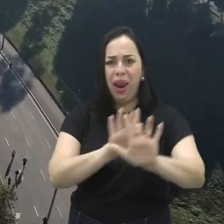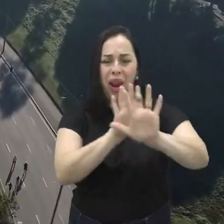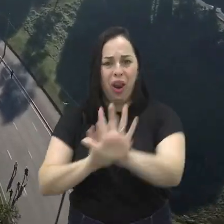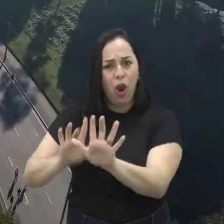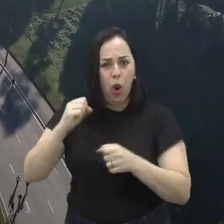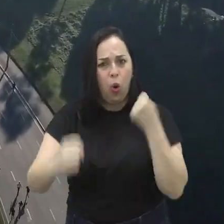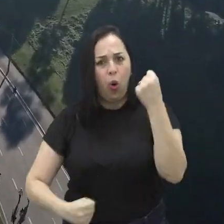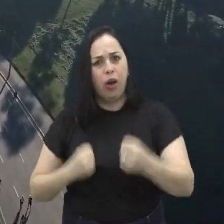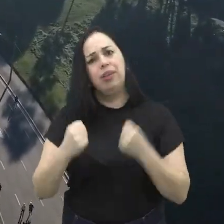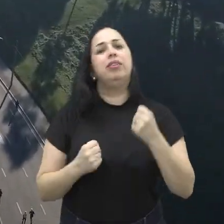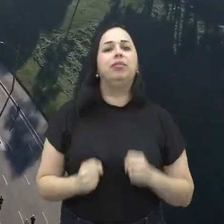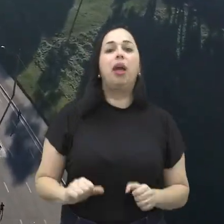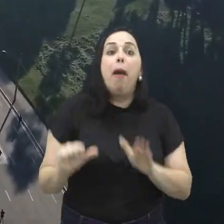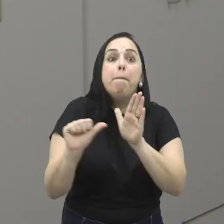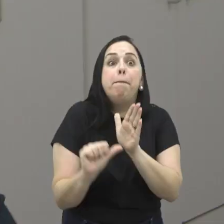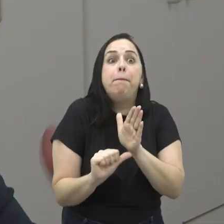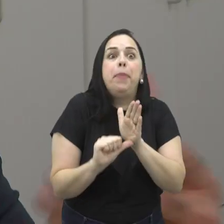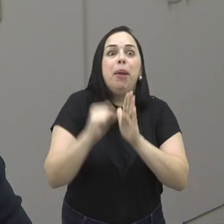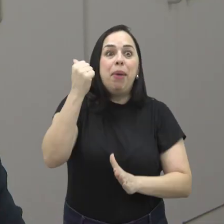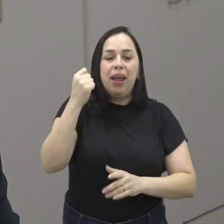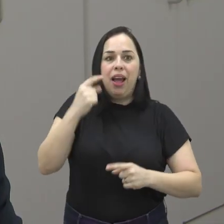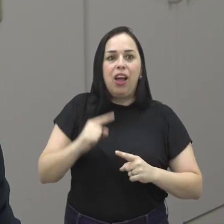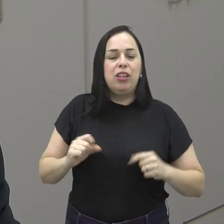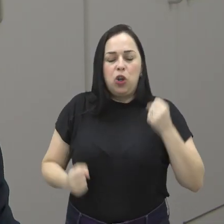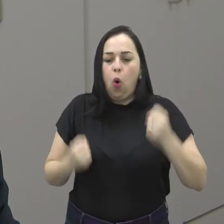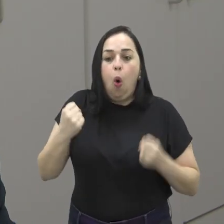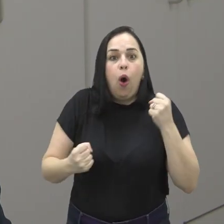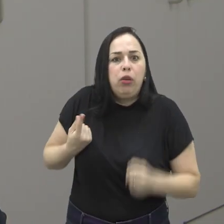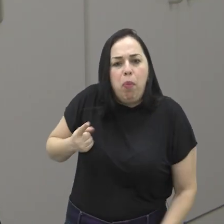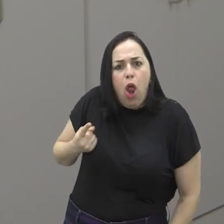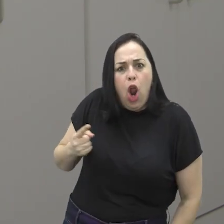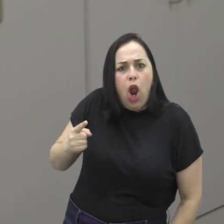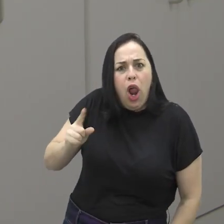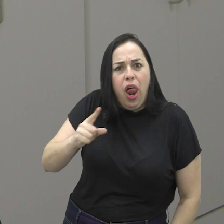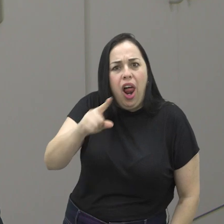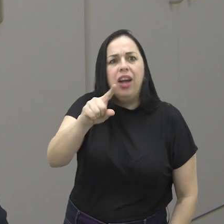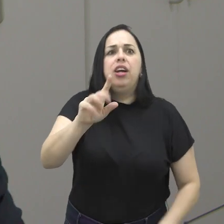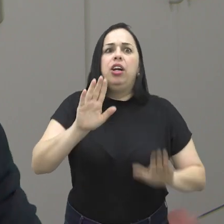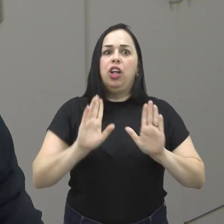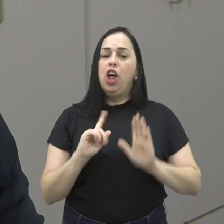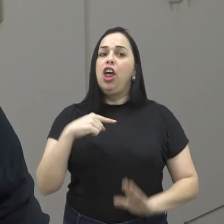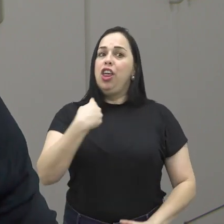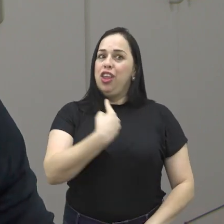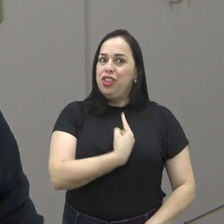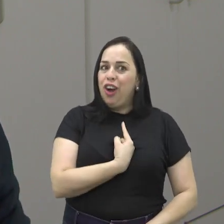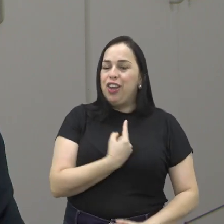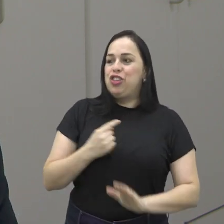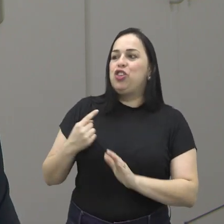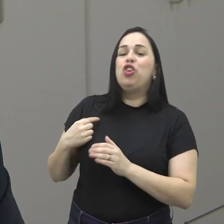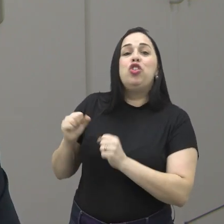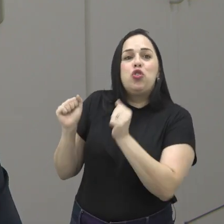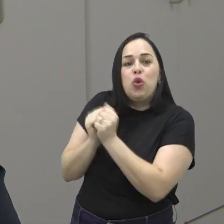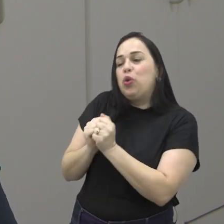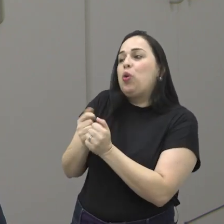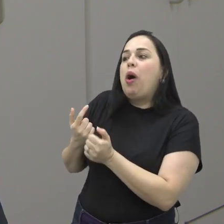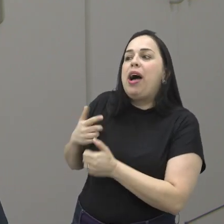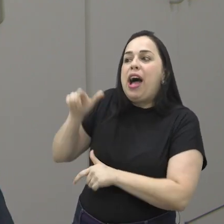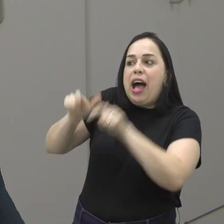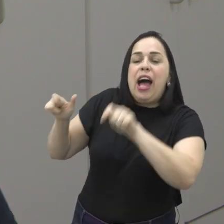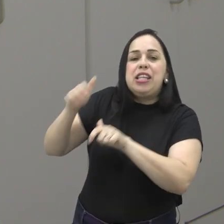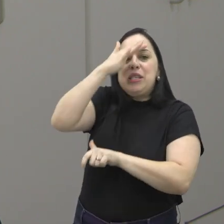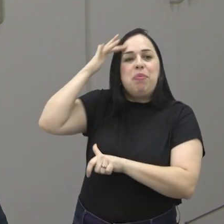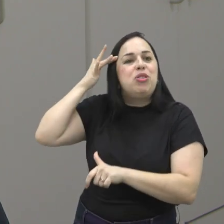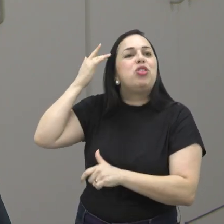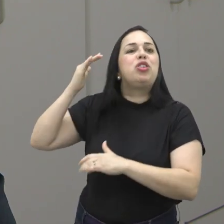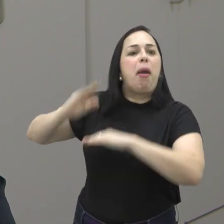o circuito de competições esportivas. A primeira maratona de São José, a gente construiu ela junto com vários